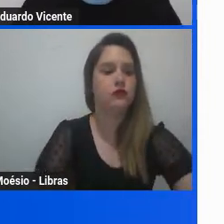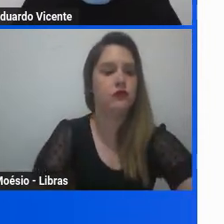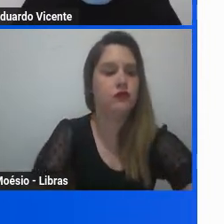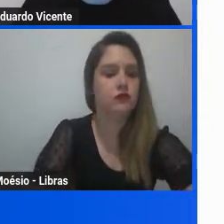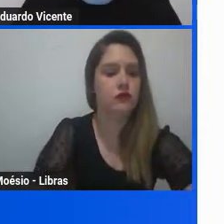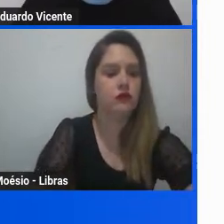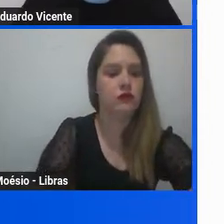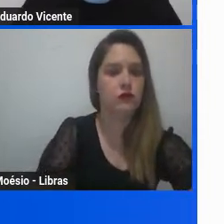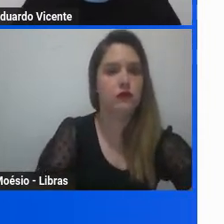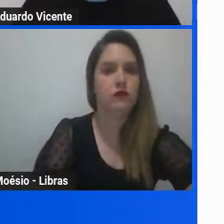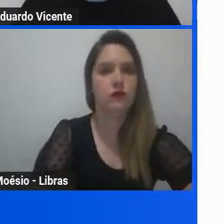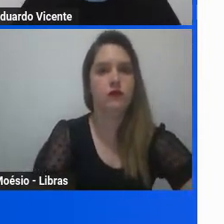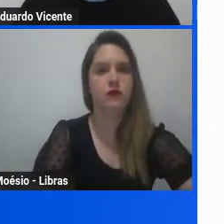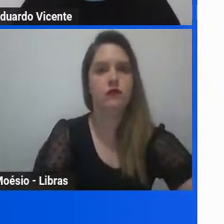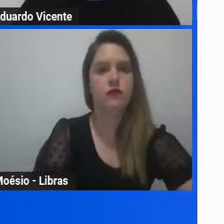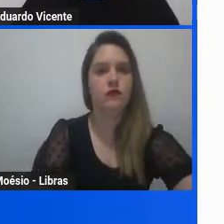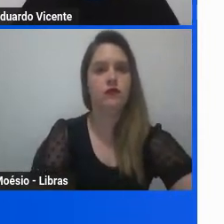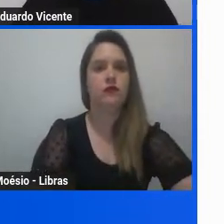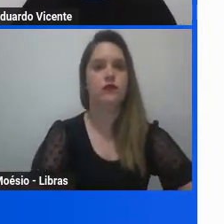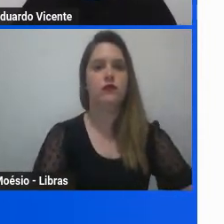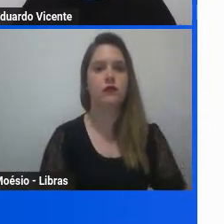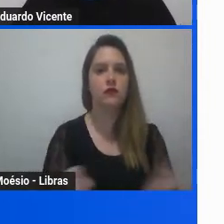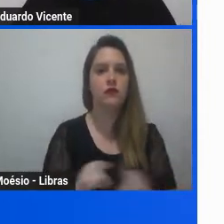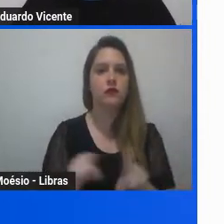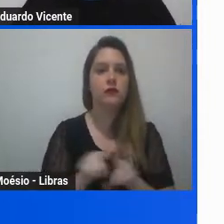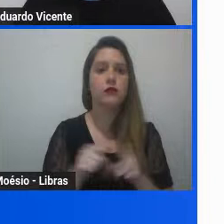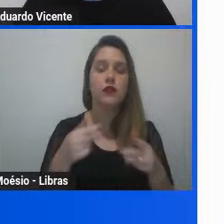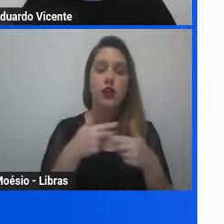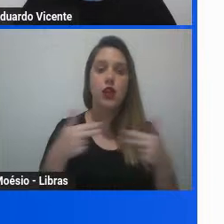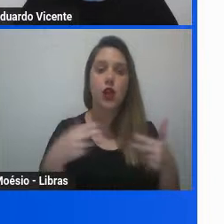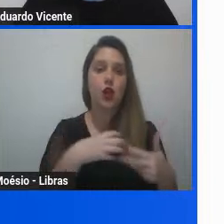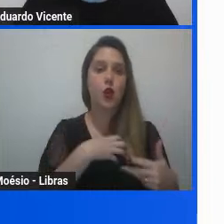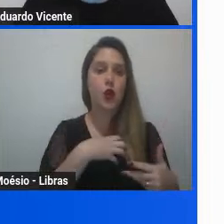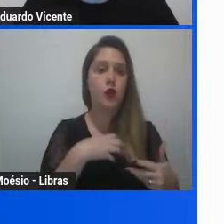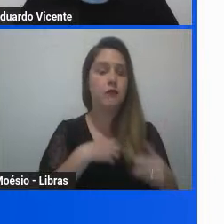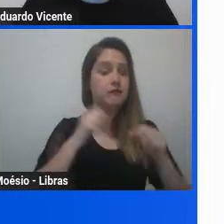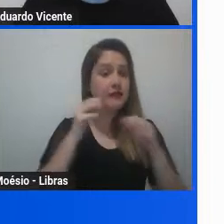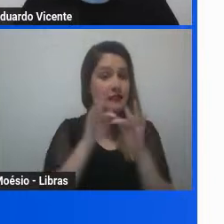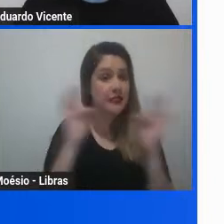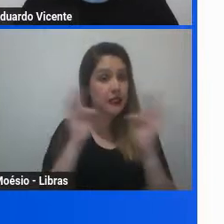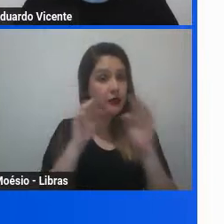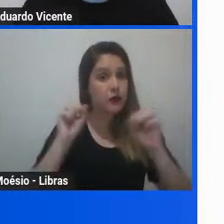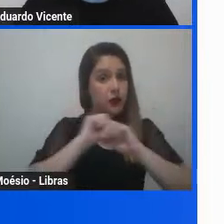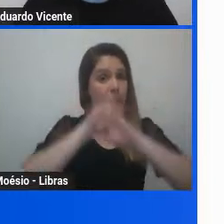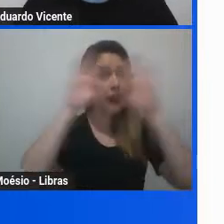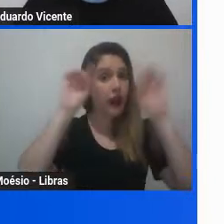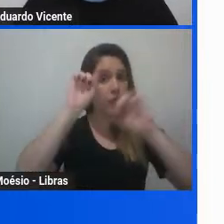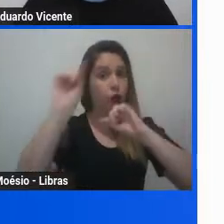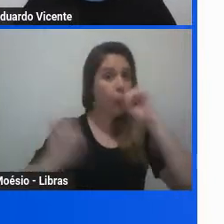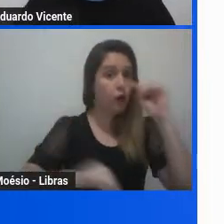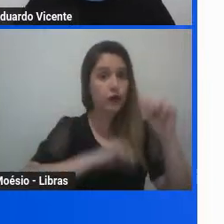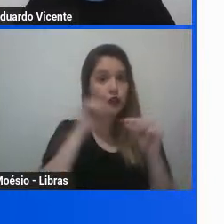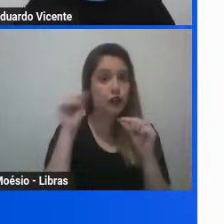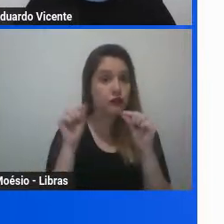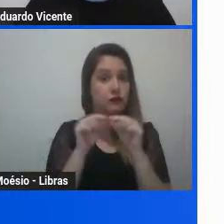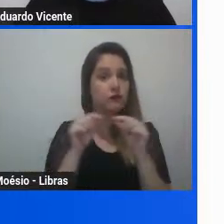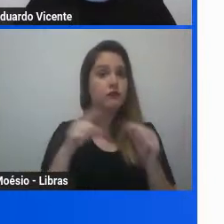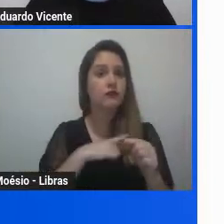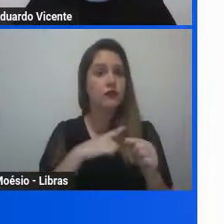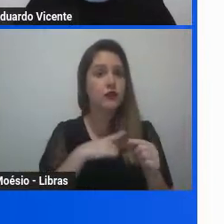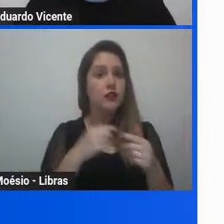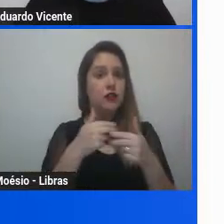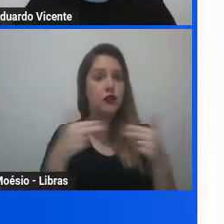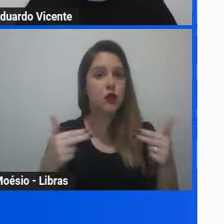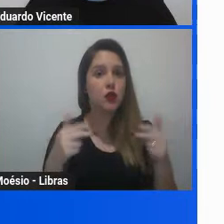chamávamos. Comunicar sempre de uma maneira simples, clara, objetiva e oferecer apoio e